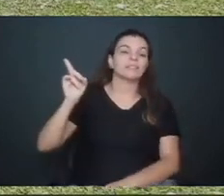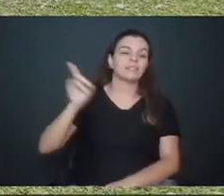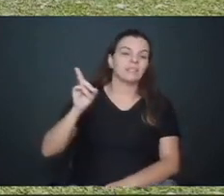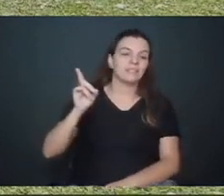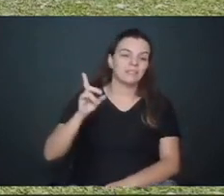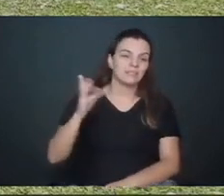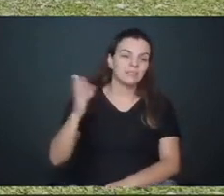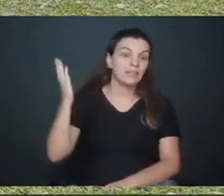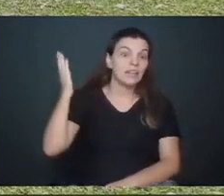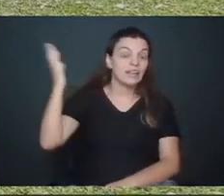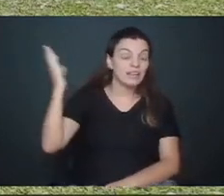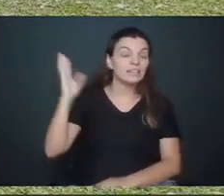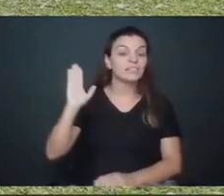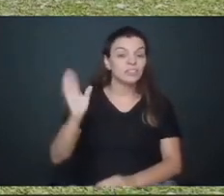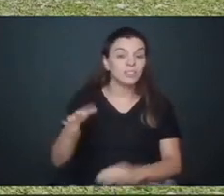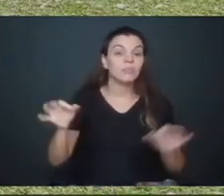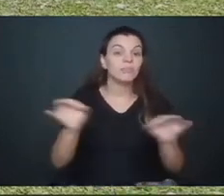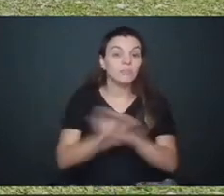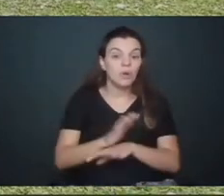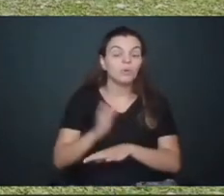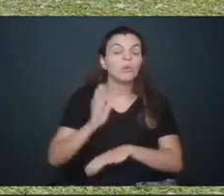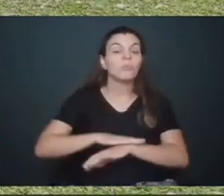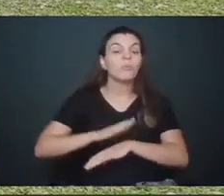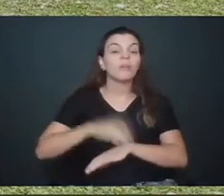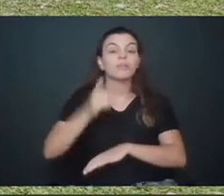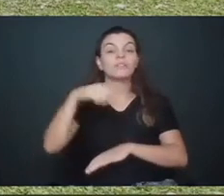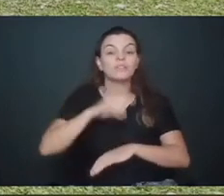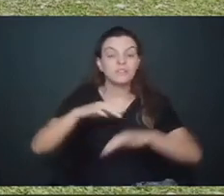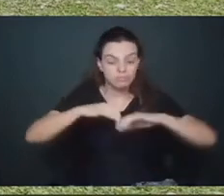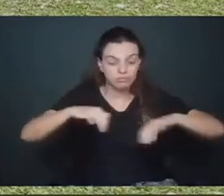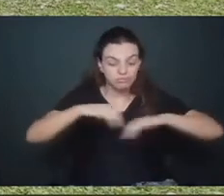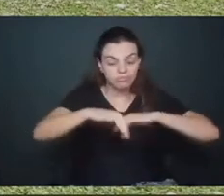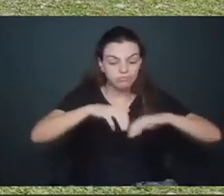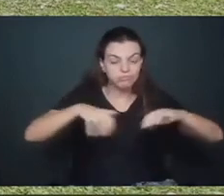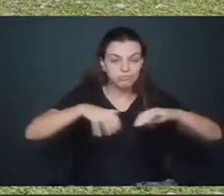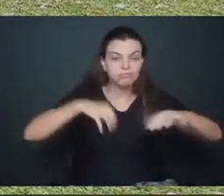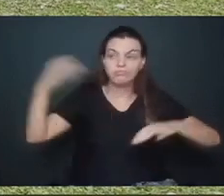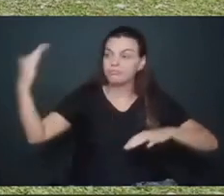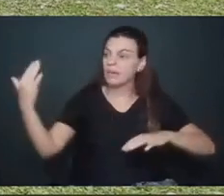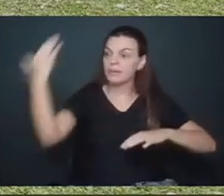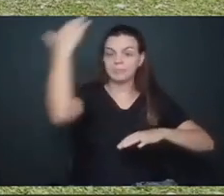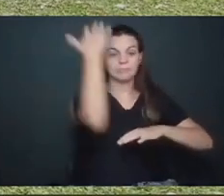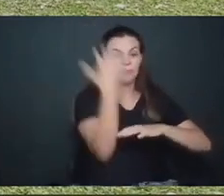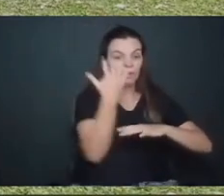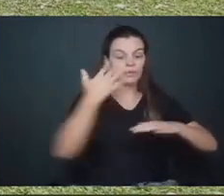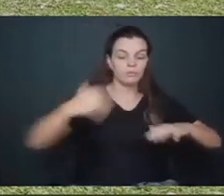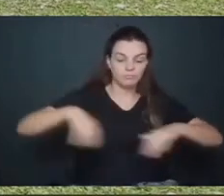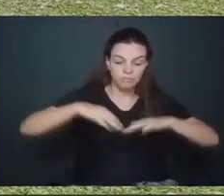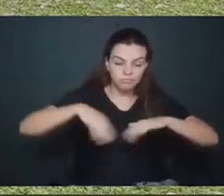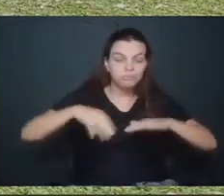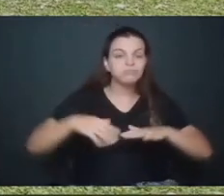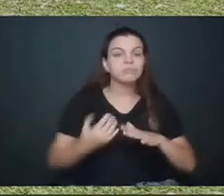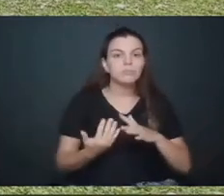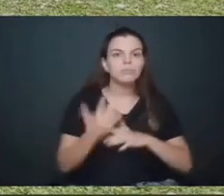Você planta e vai. Se vocês olharem na linha verde, lá depois da Leroy Merlin, um pouco para cima, ou